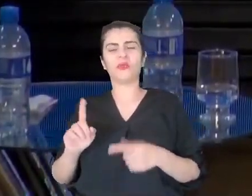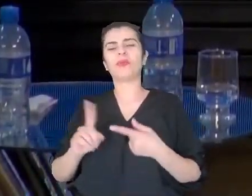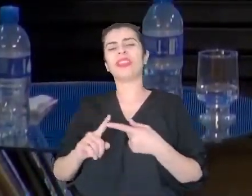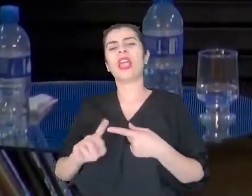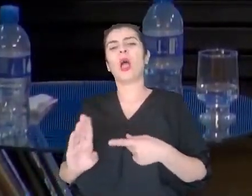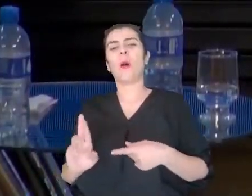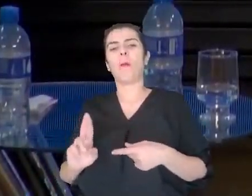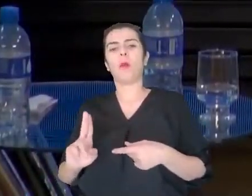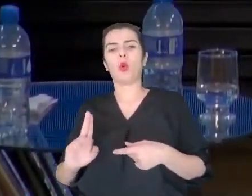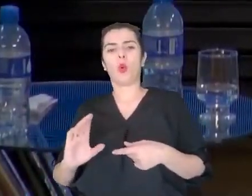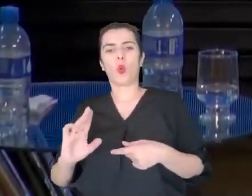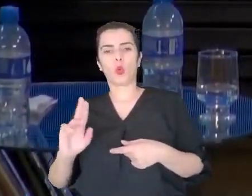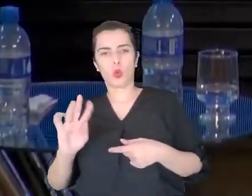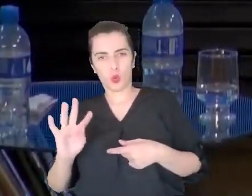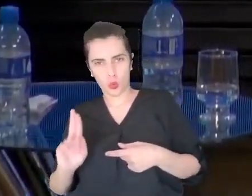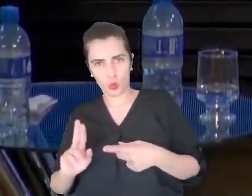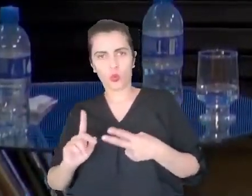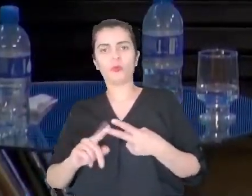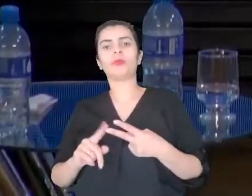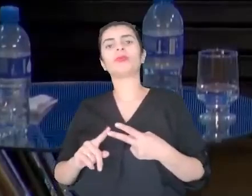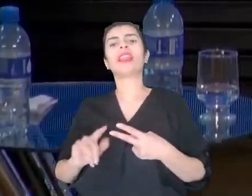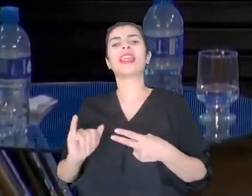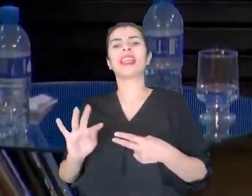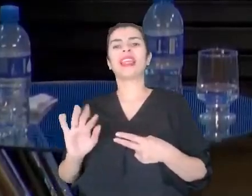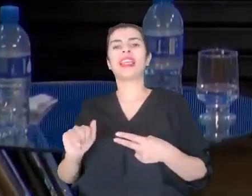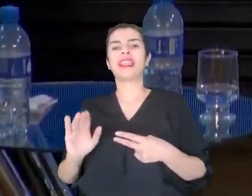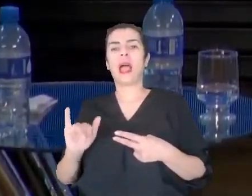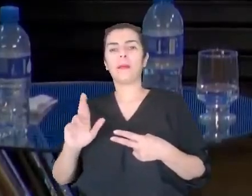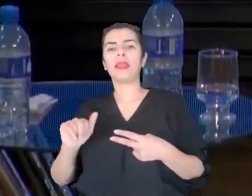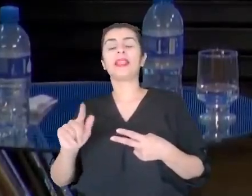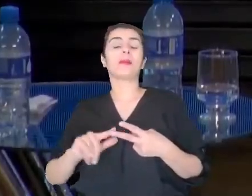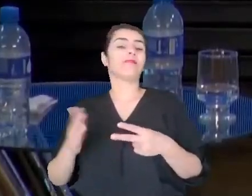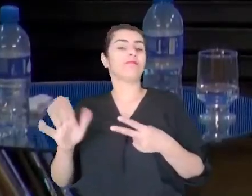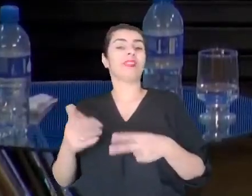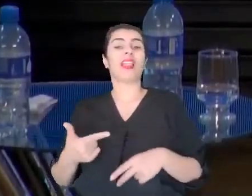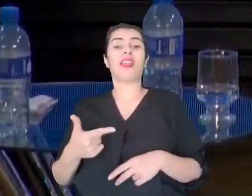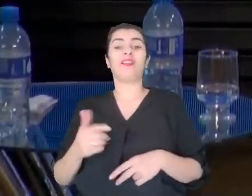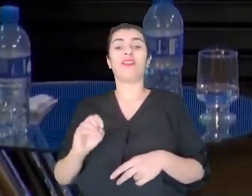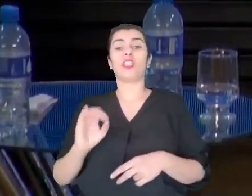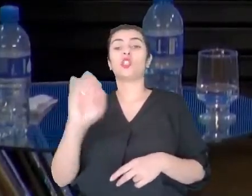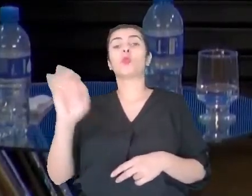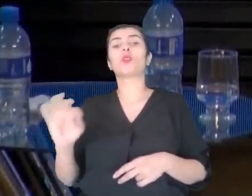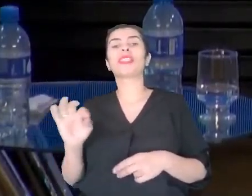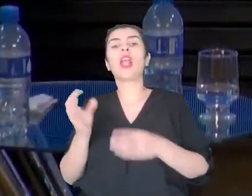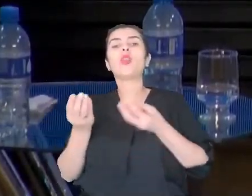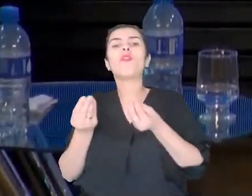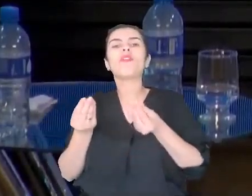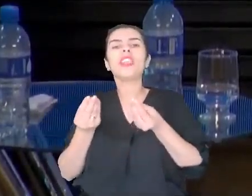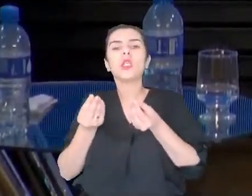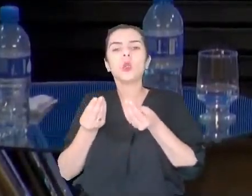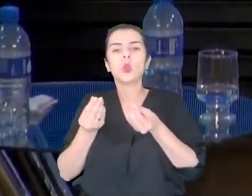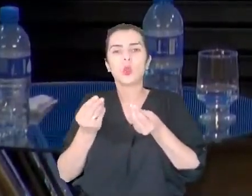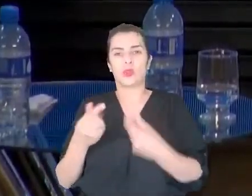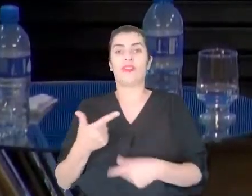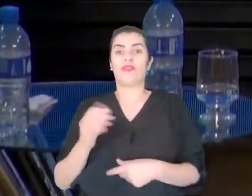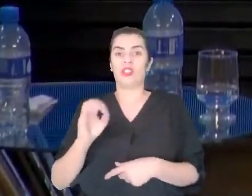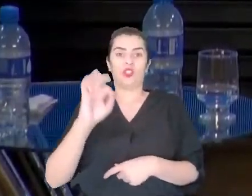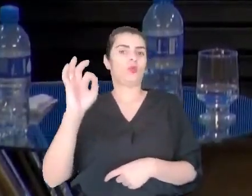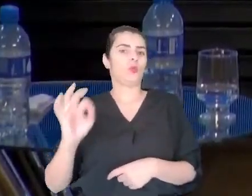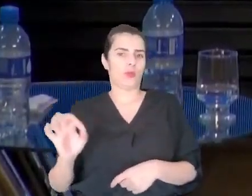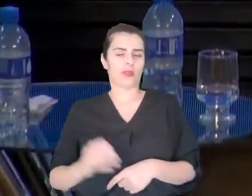gente trabalha com rejeitos com 20%, mais ou menos, de ultrafino. a gente já vê